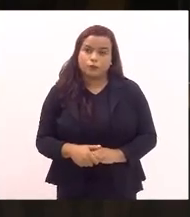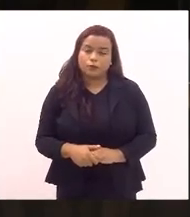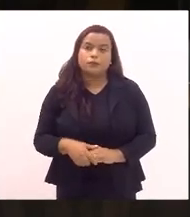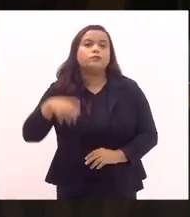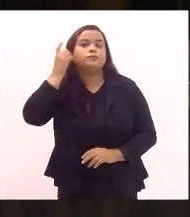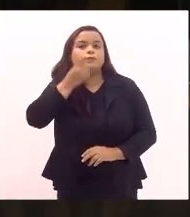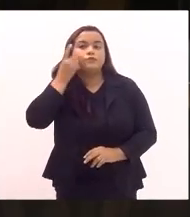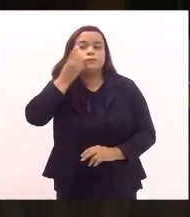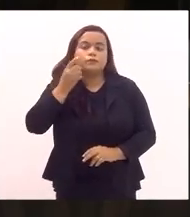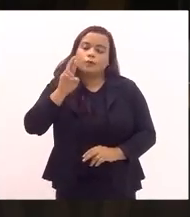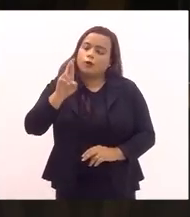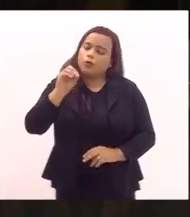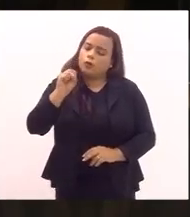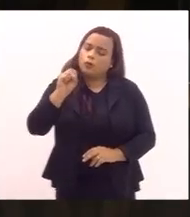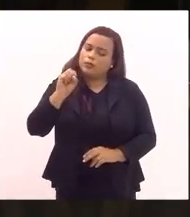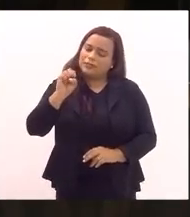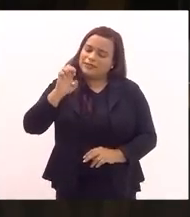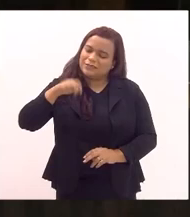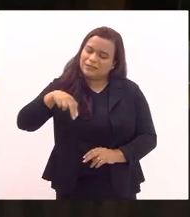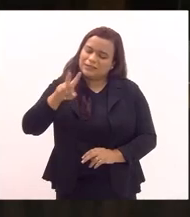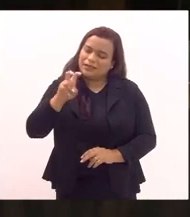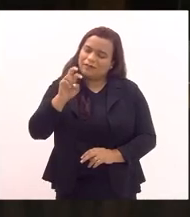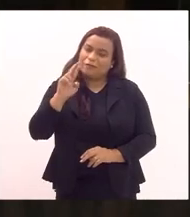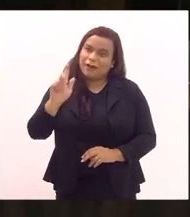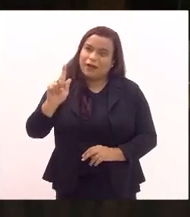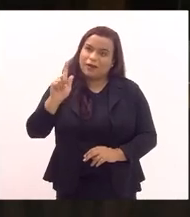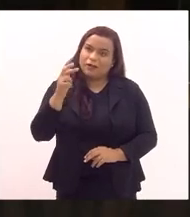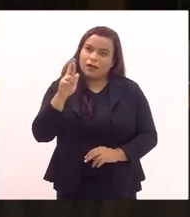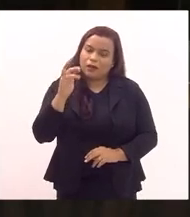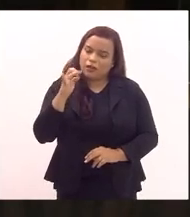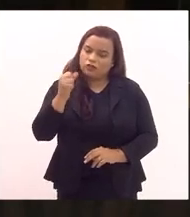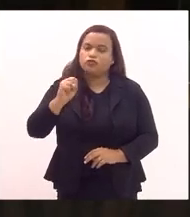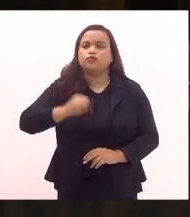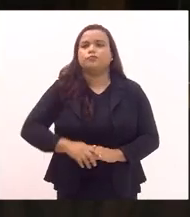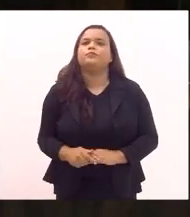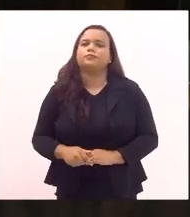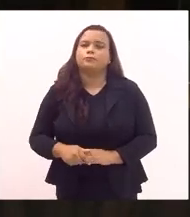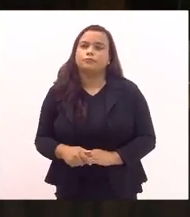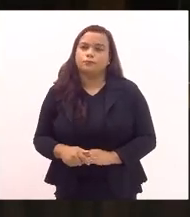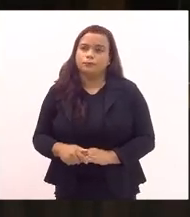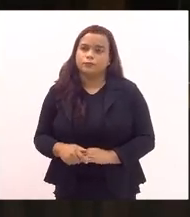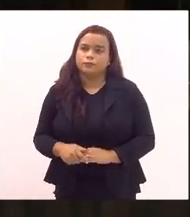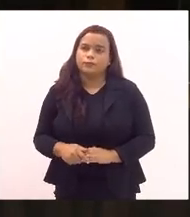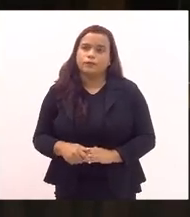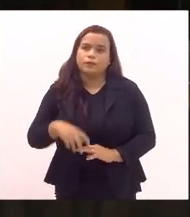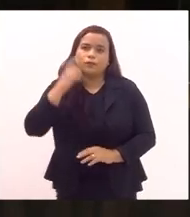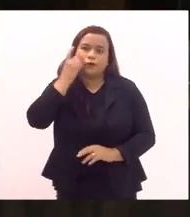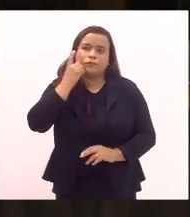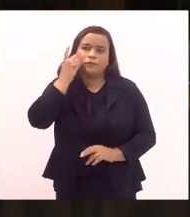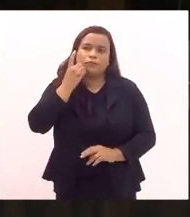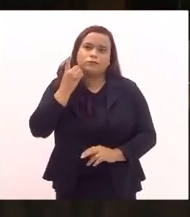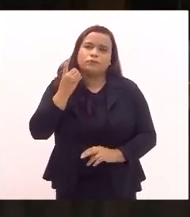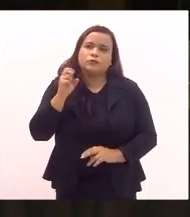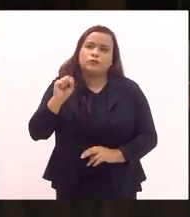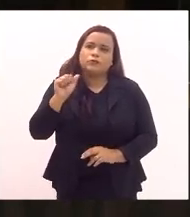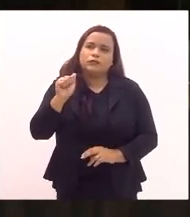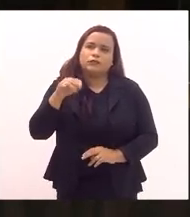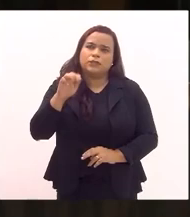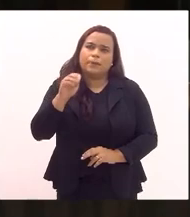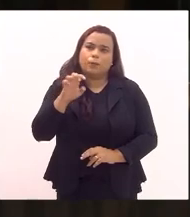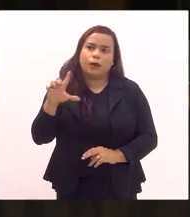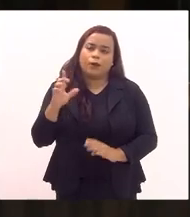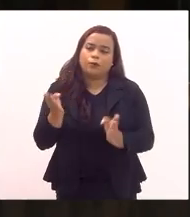o deputado rosenverg Reis Deputado rosenverg Reis Deputado rosenverg Reis Deputado Samuel